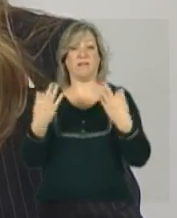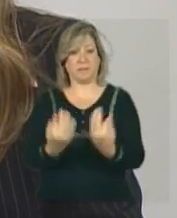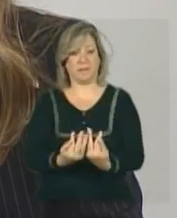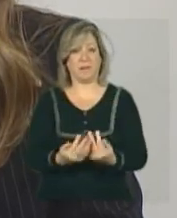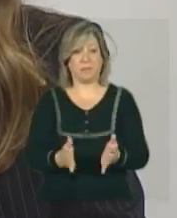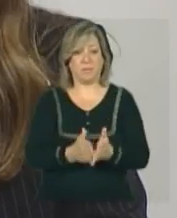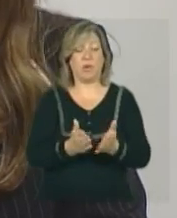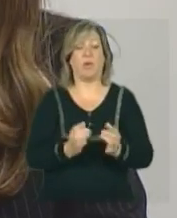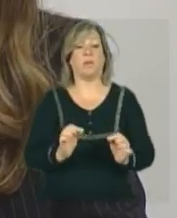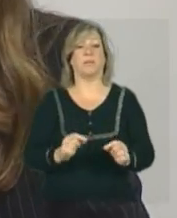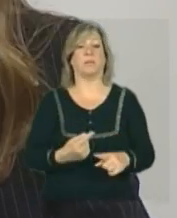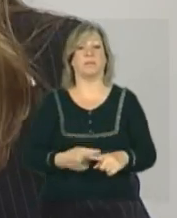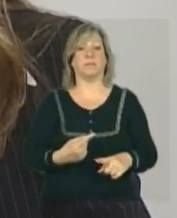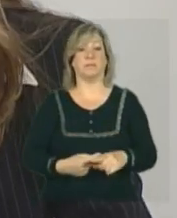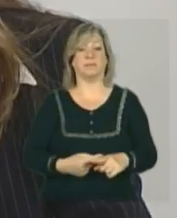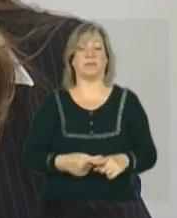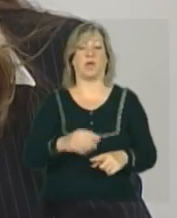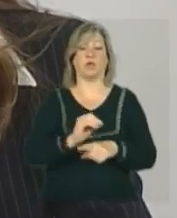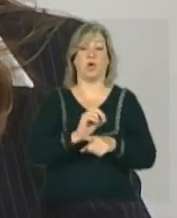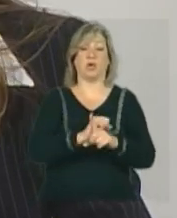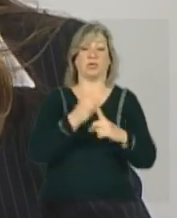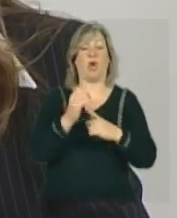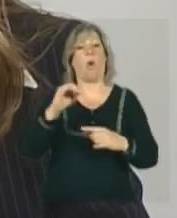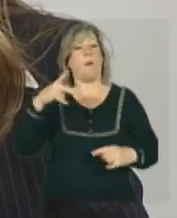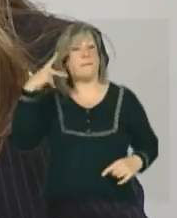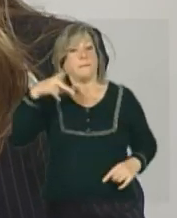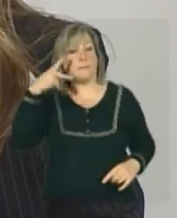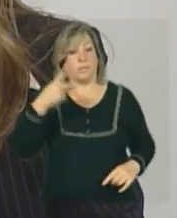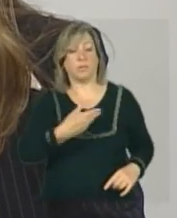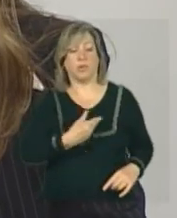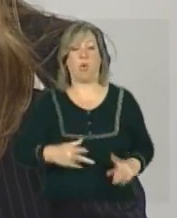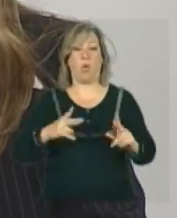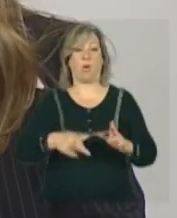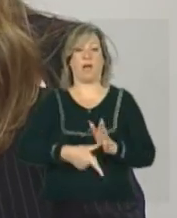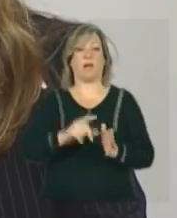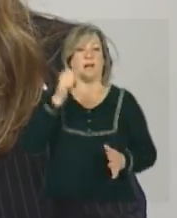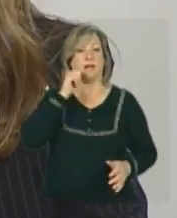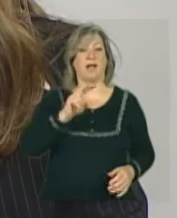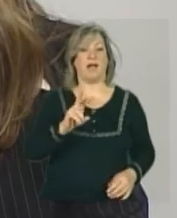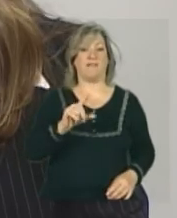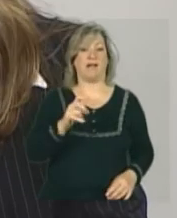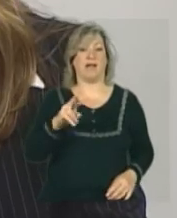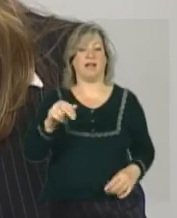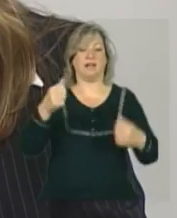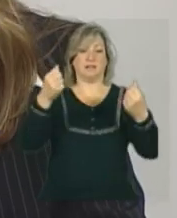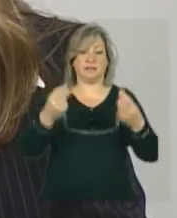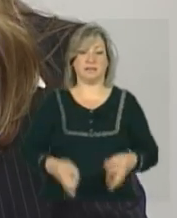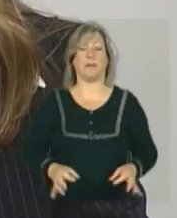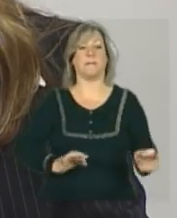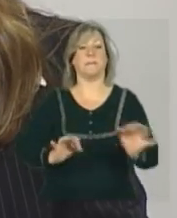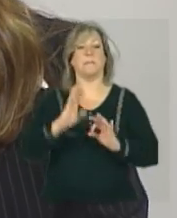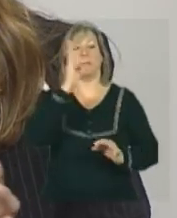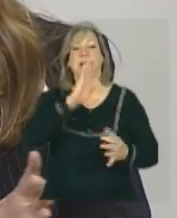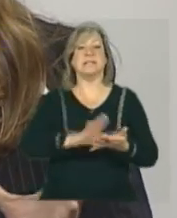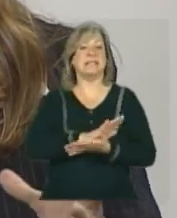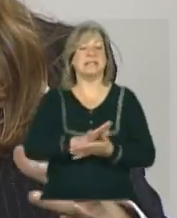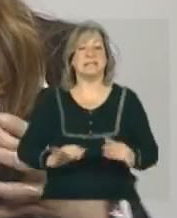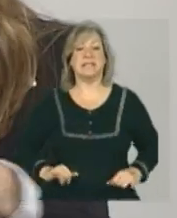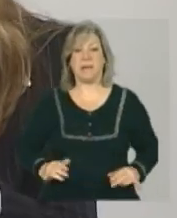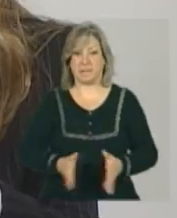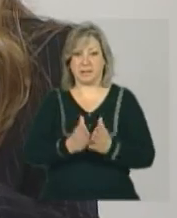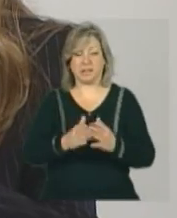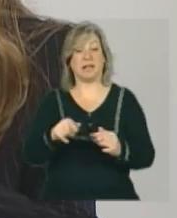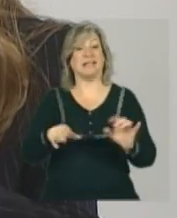socioassistenciais como para as políticas públicas. Como a Valéria colocou, o Plano Brasil Sem Miséria tem a função de trabalhar